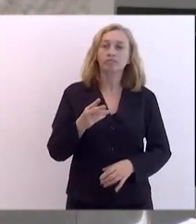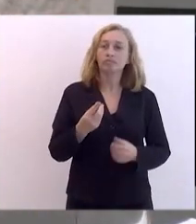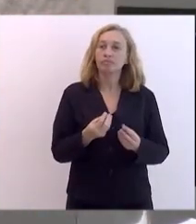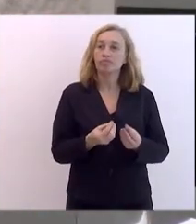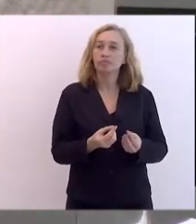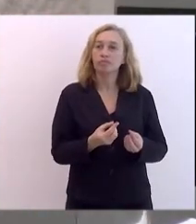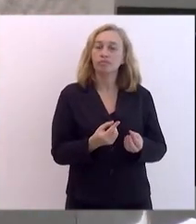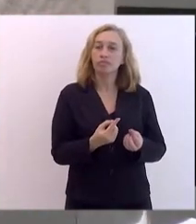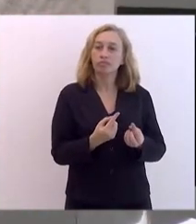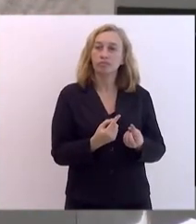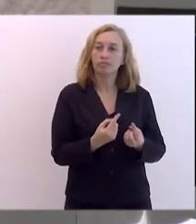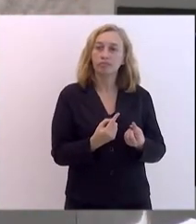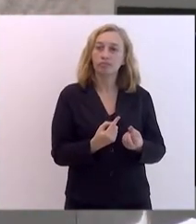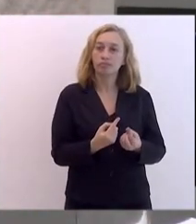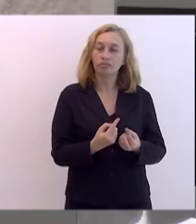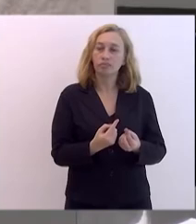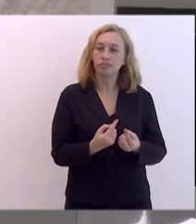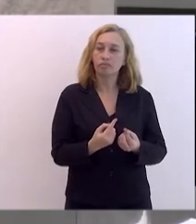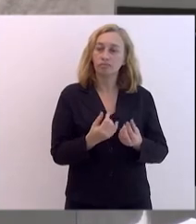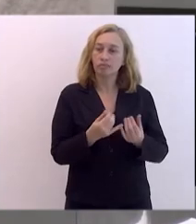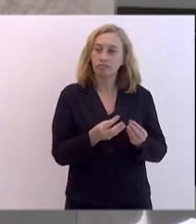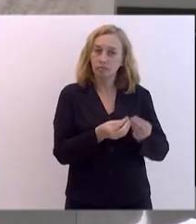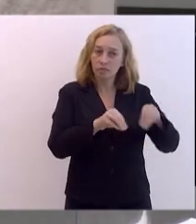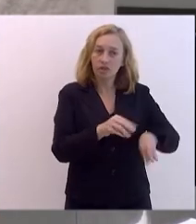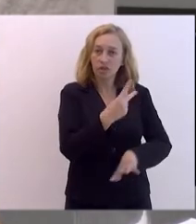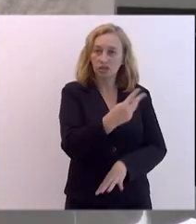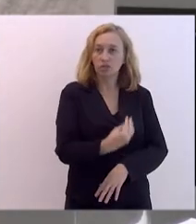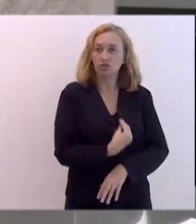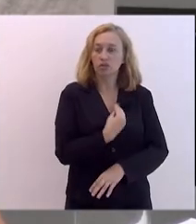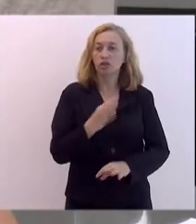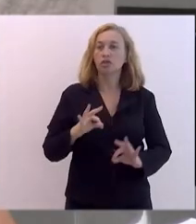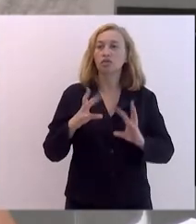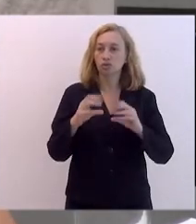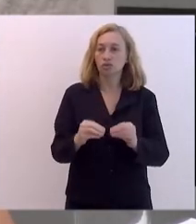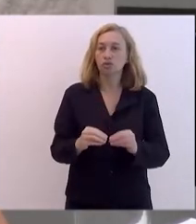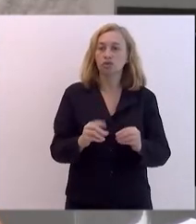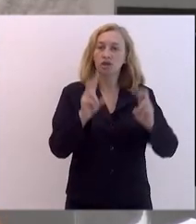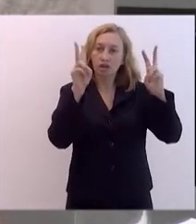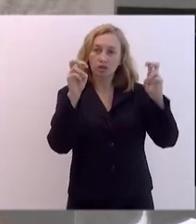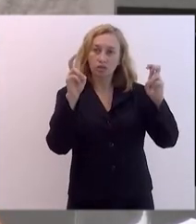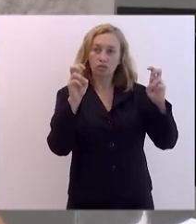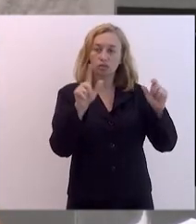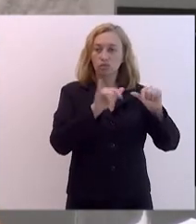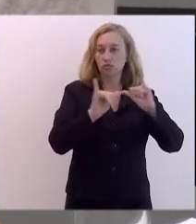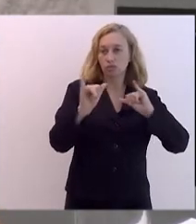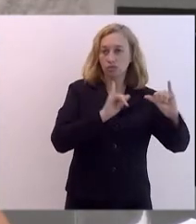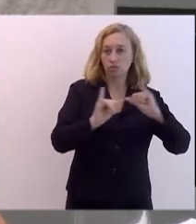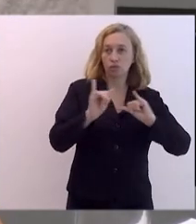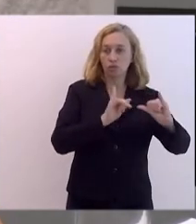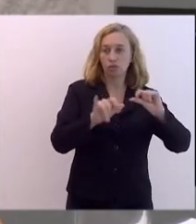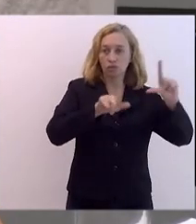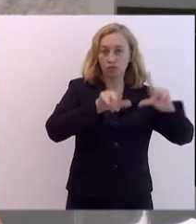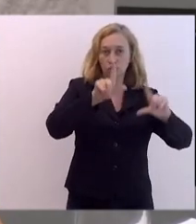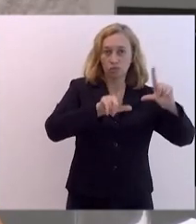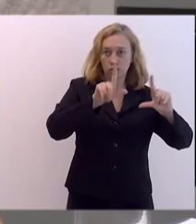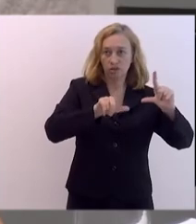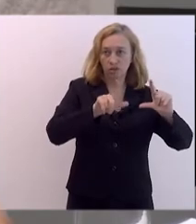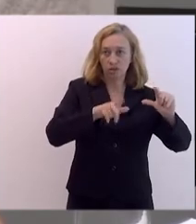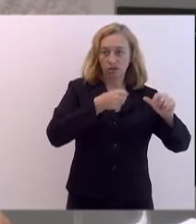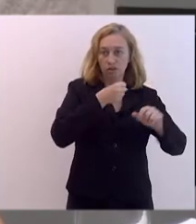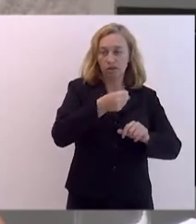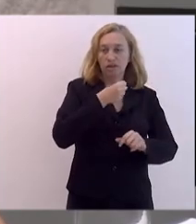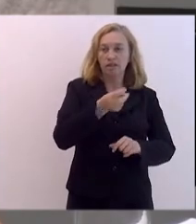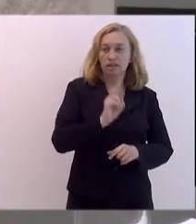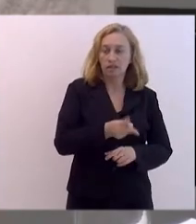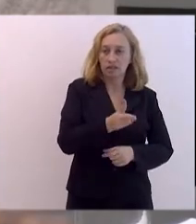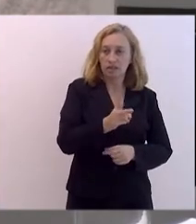de reputação. Tudo que tem sido objeto de reportagens na extrema imprensa é sempre